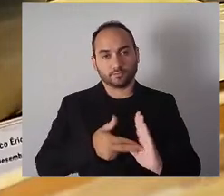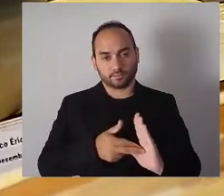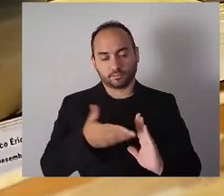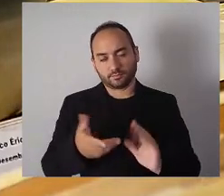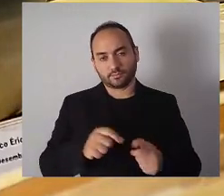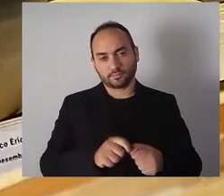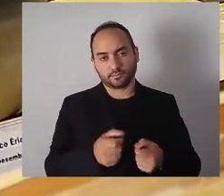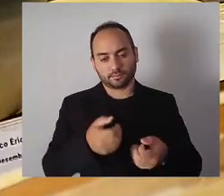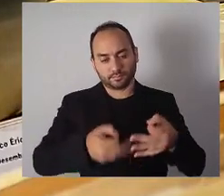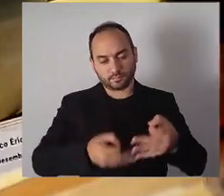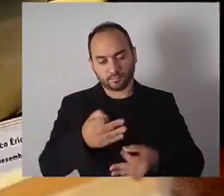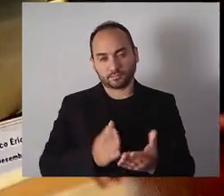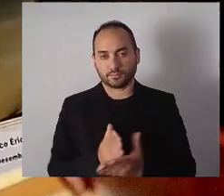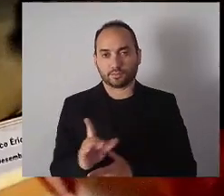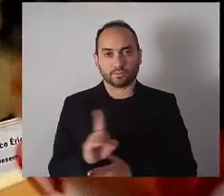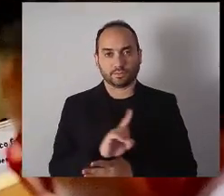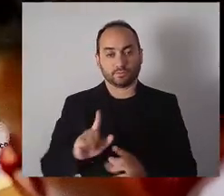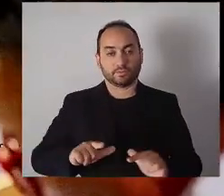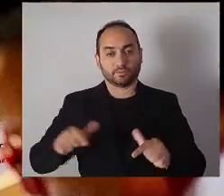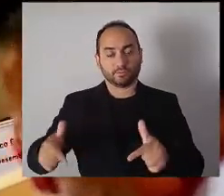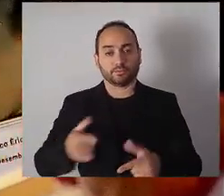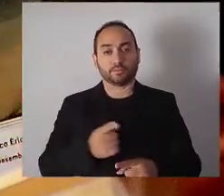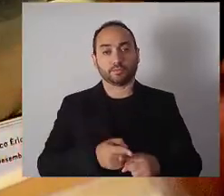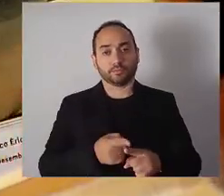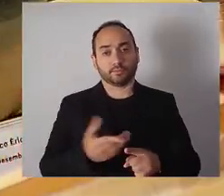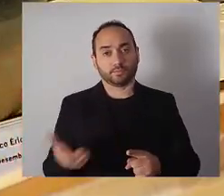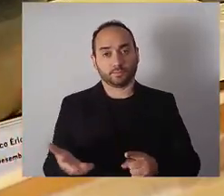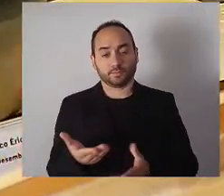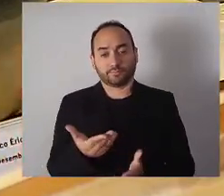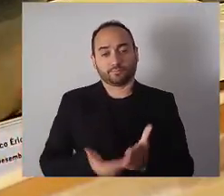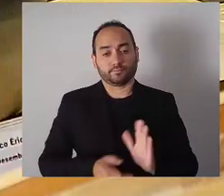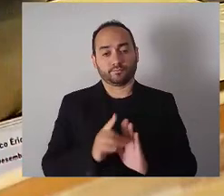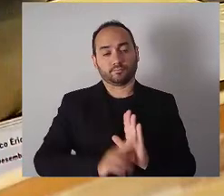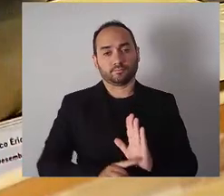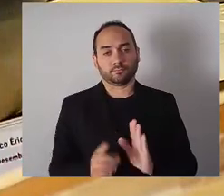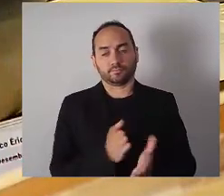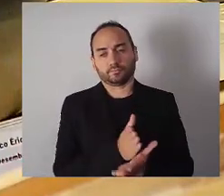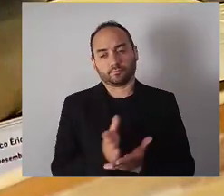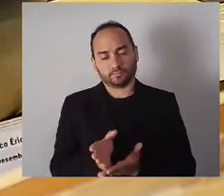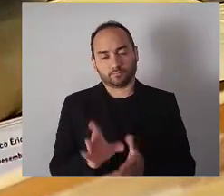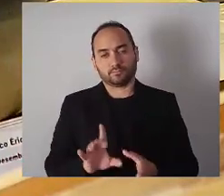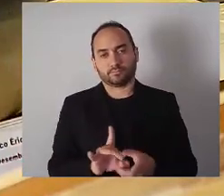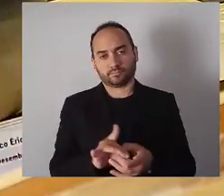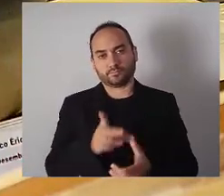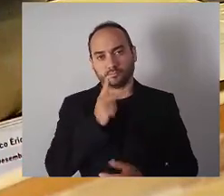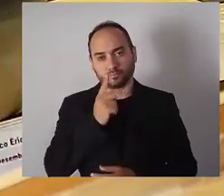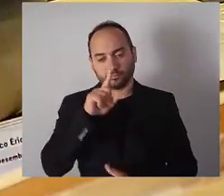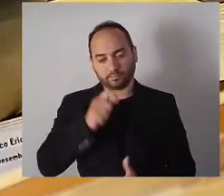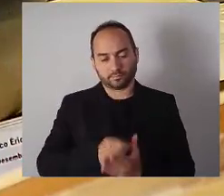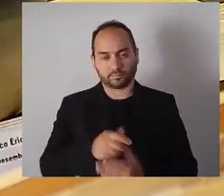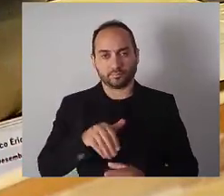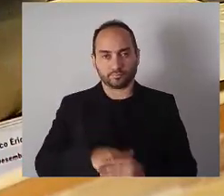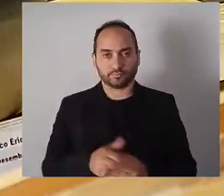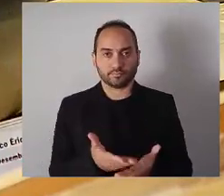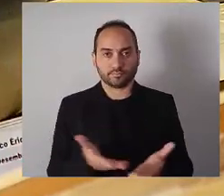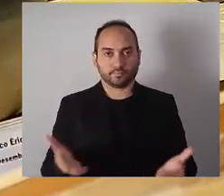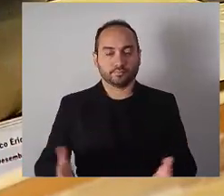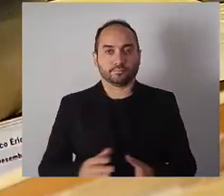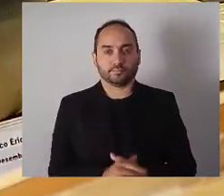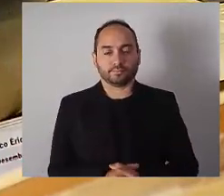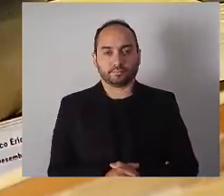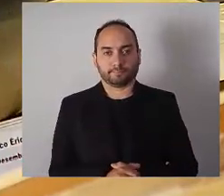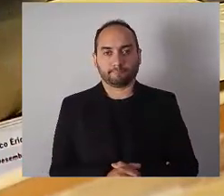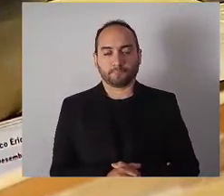feito no sentido de julgar improcedente a ação em razão da existência de justa causa para a desfiliação partidária. É como voto, senhor presidente, eminentes pares.